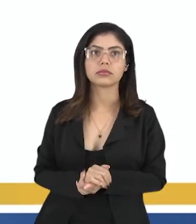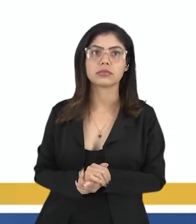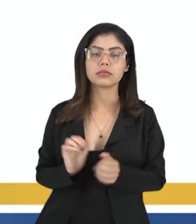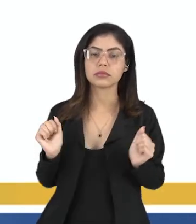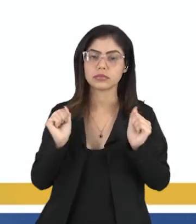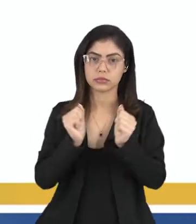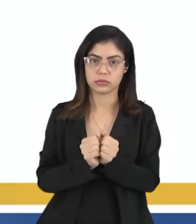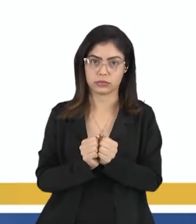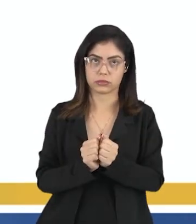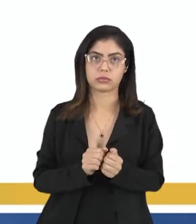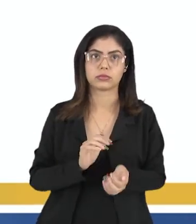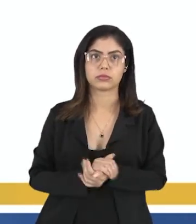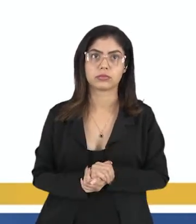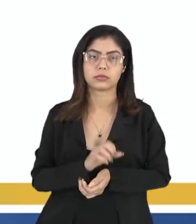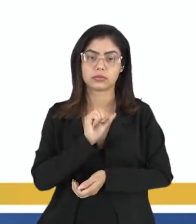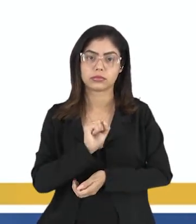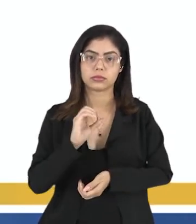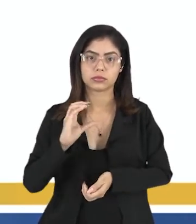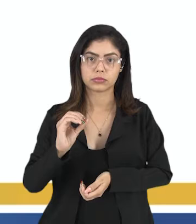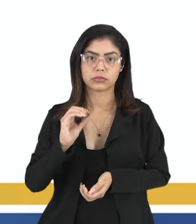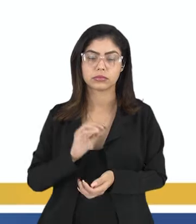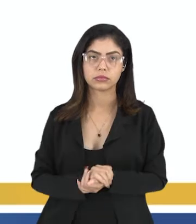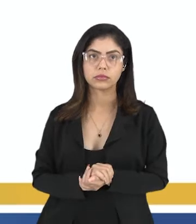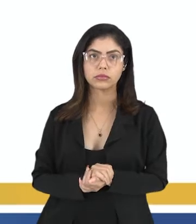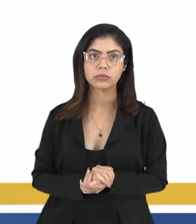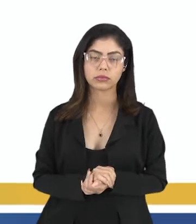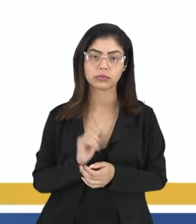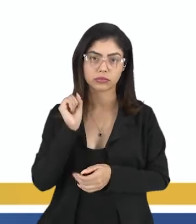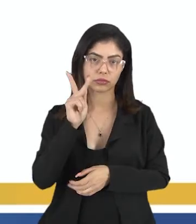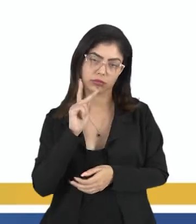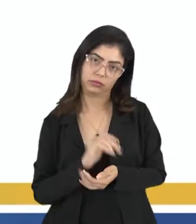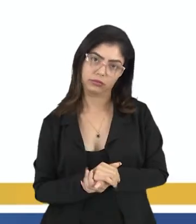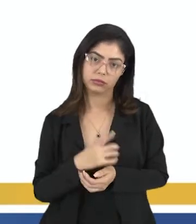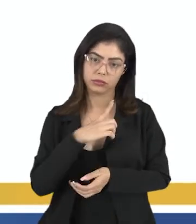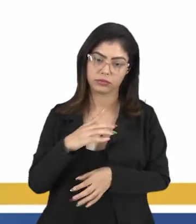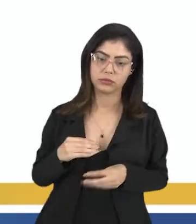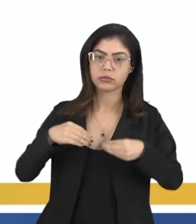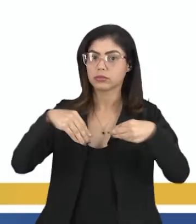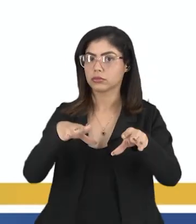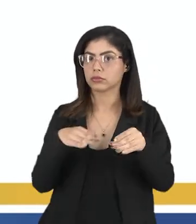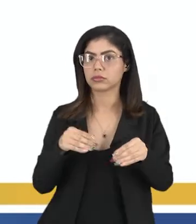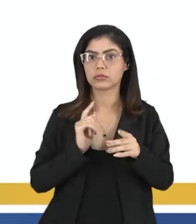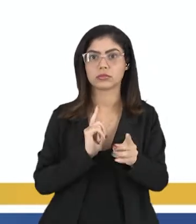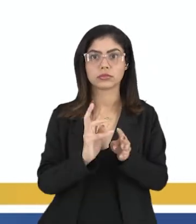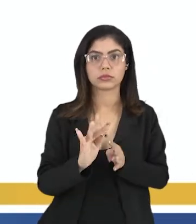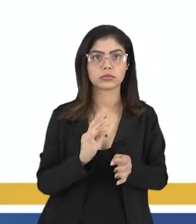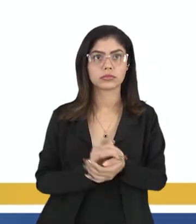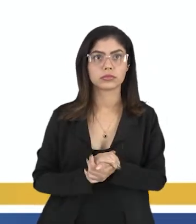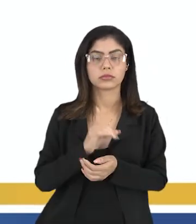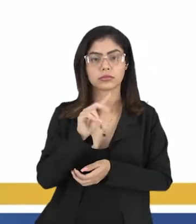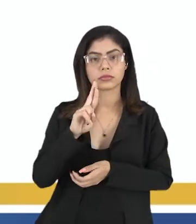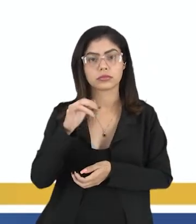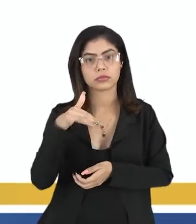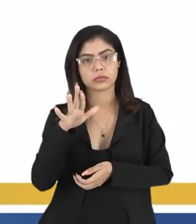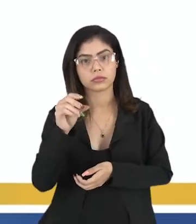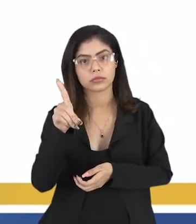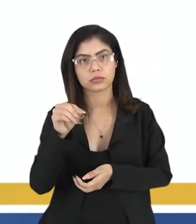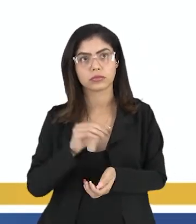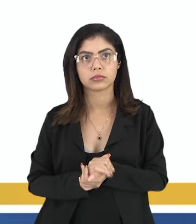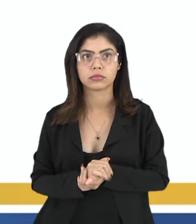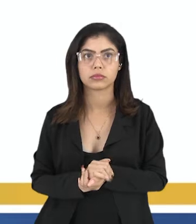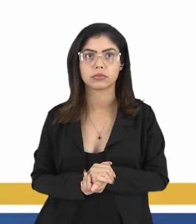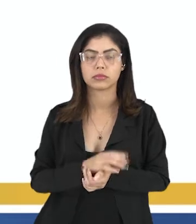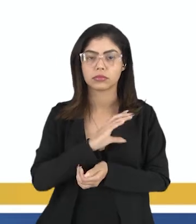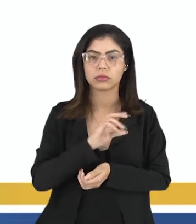se juntou com o SO, ok? Então, a gente teve aqui um deslocamento. O ferro